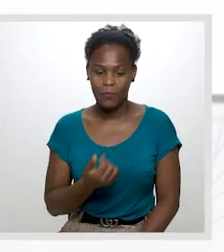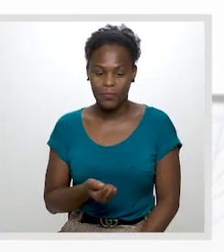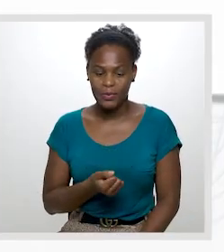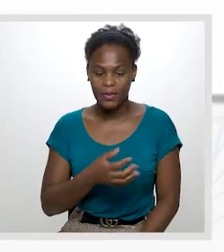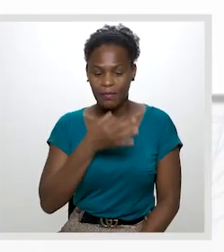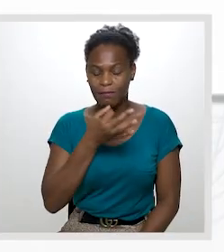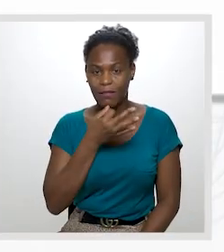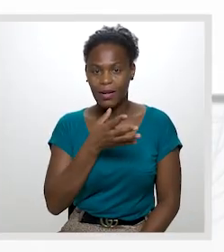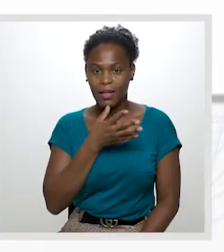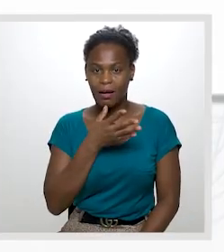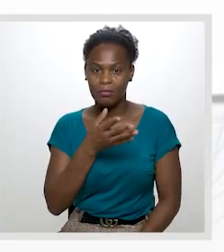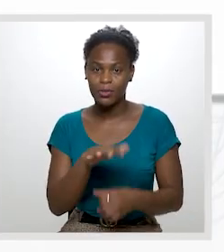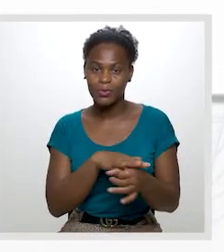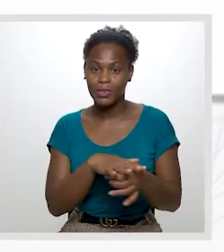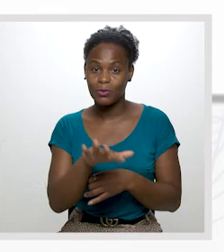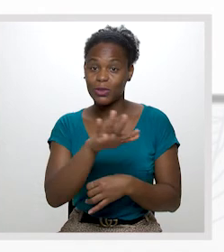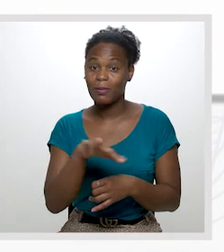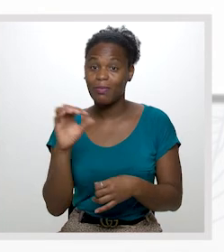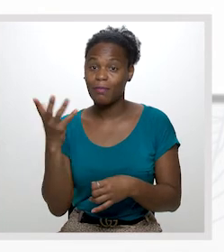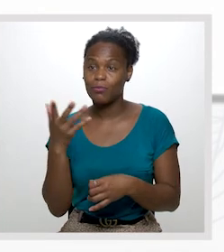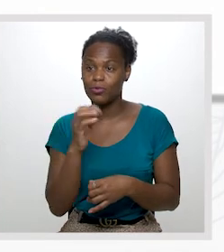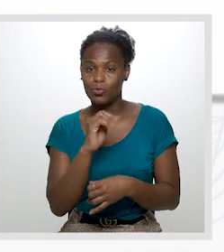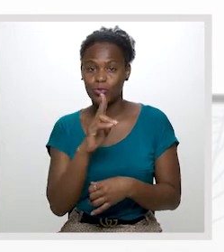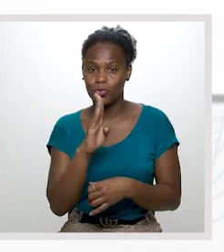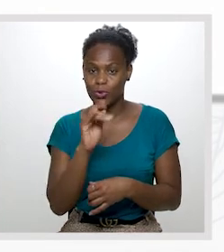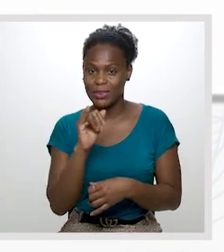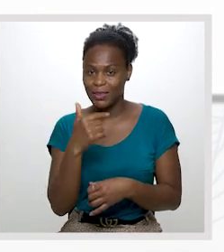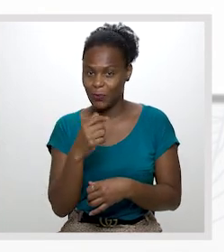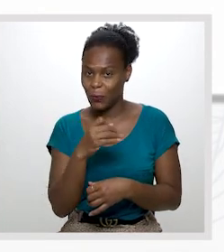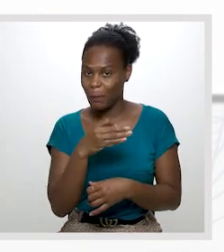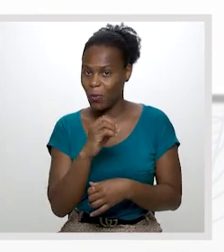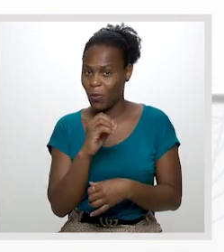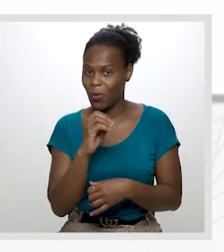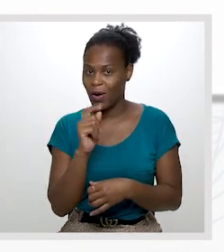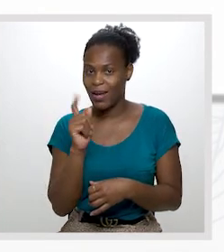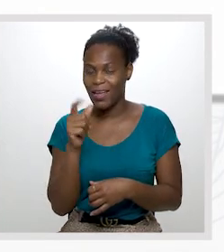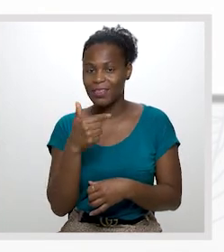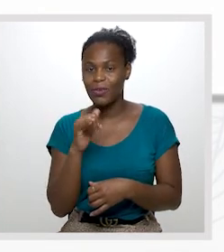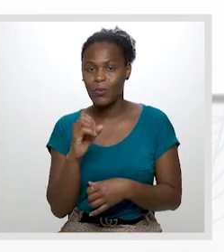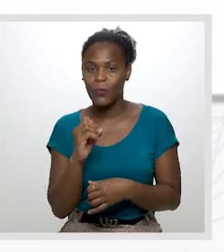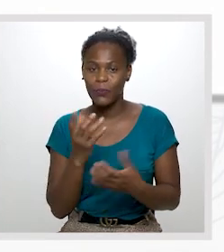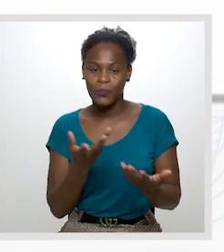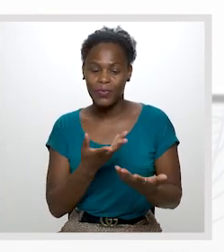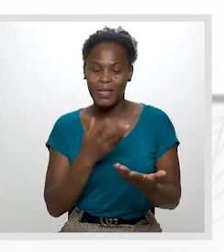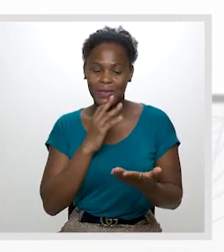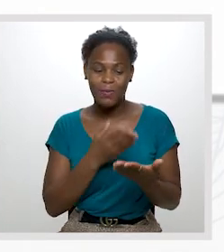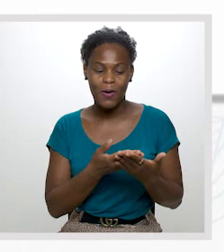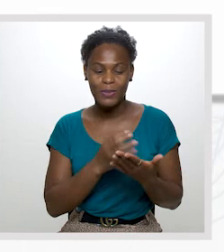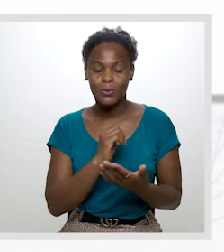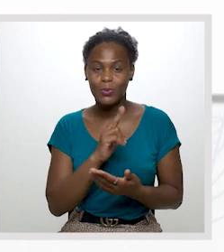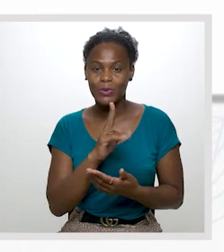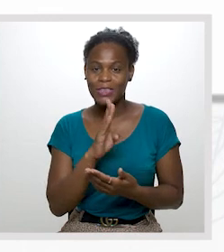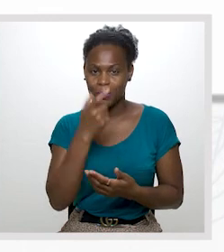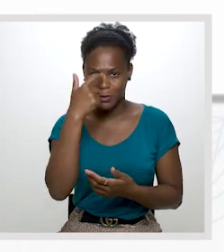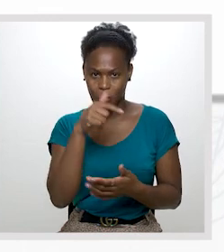1. Refira a situação espaço-temporal do sujeito poético. A resposta é: o